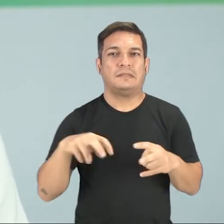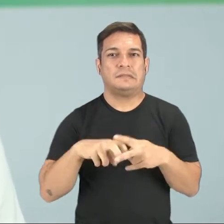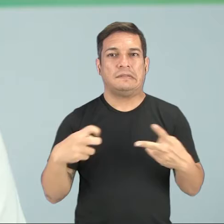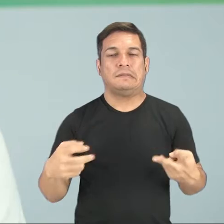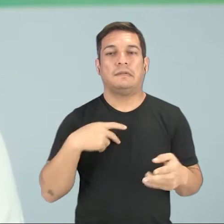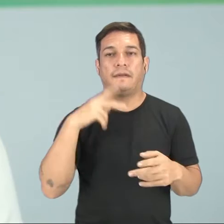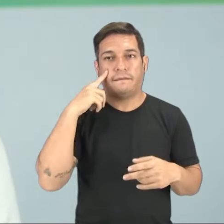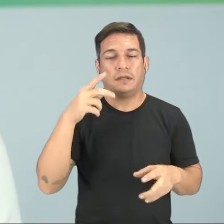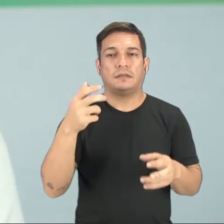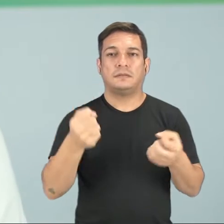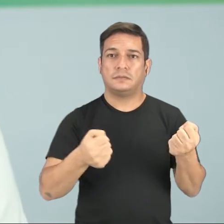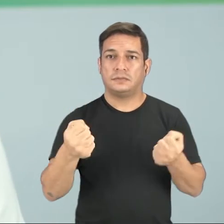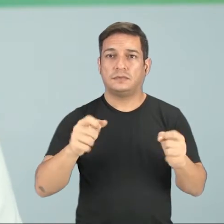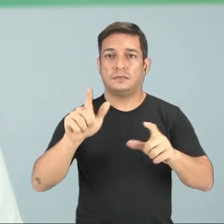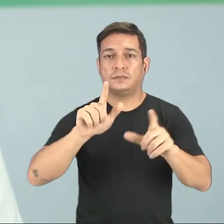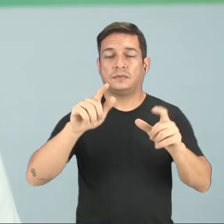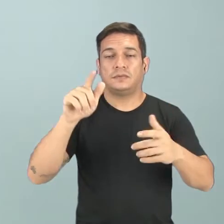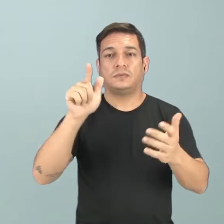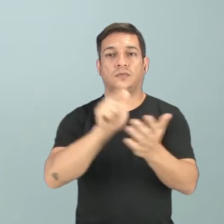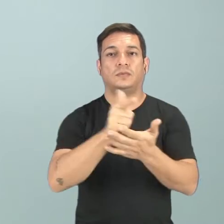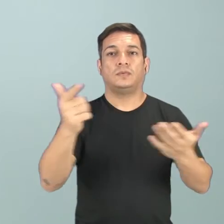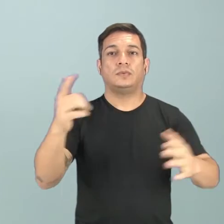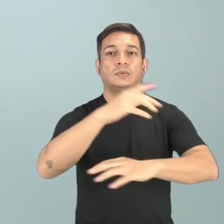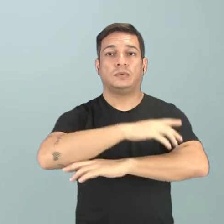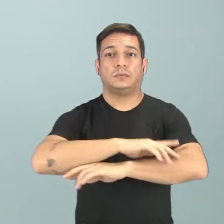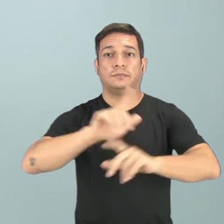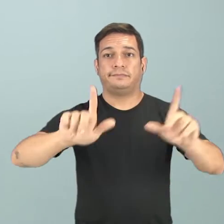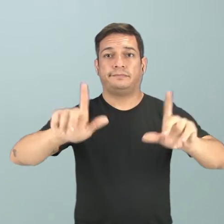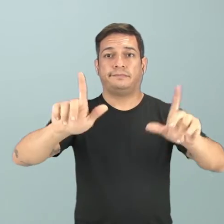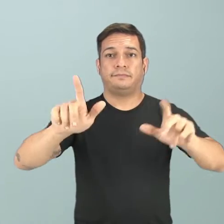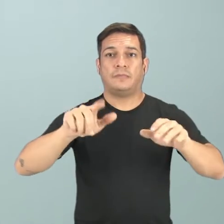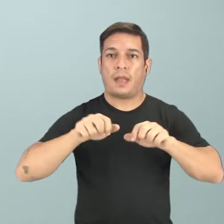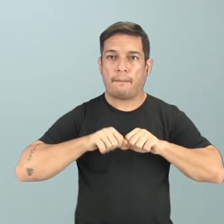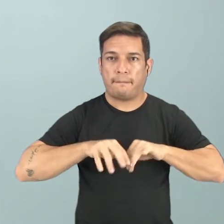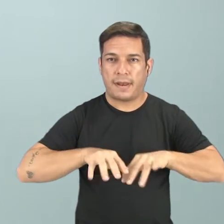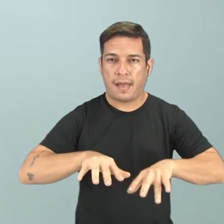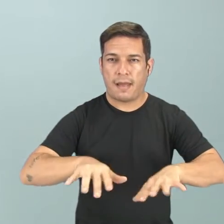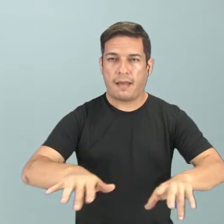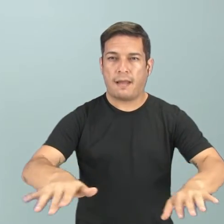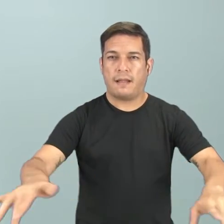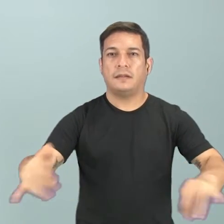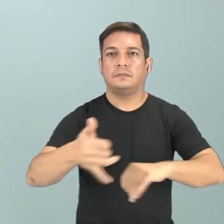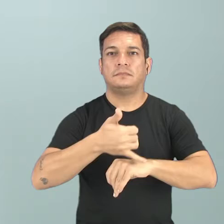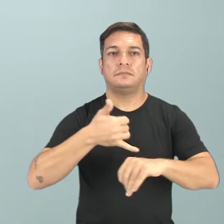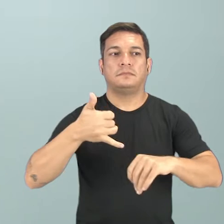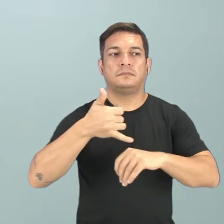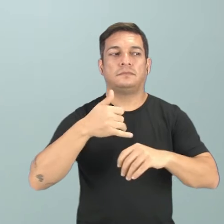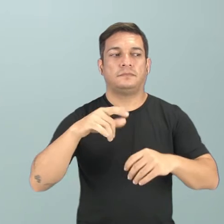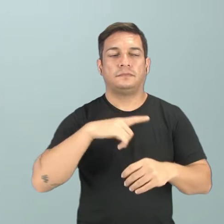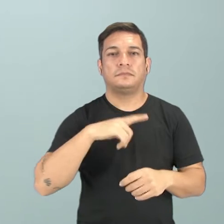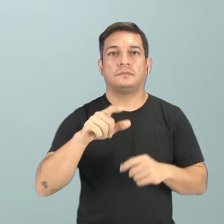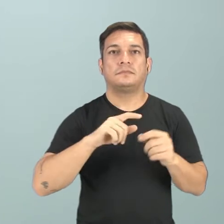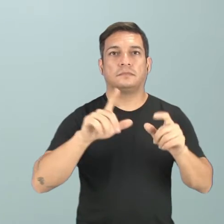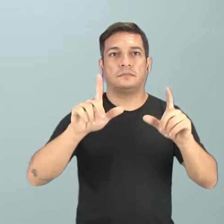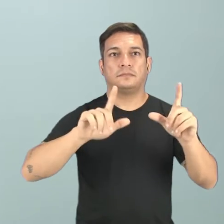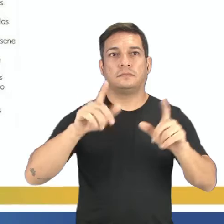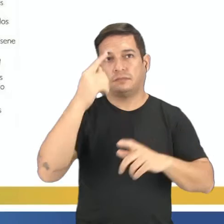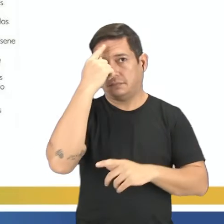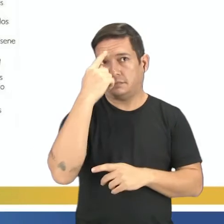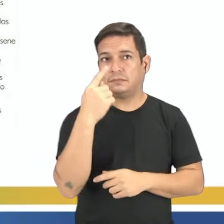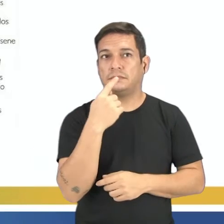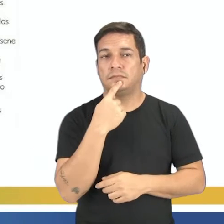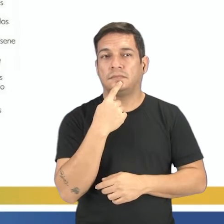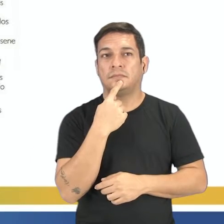nos jornais, na TV, sobre o derramamento de petróleo. Então, nós temos até uma chargezinha no